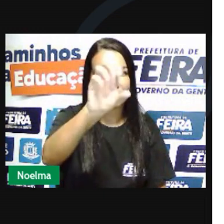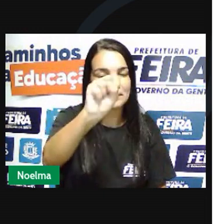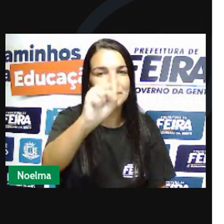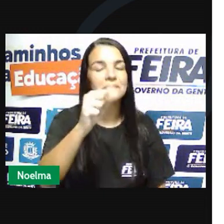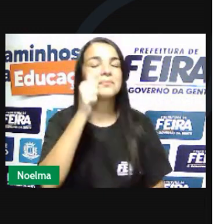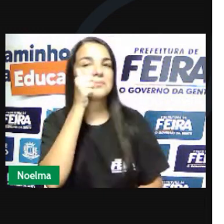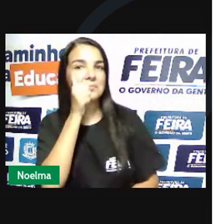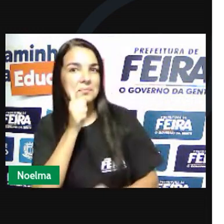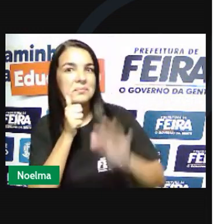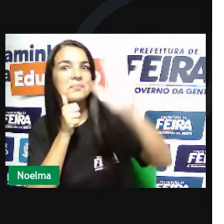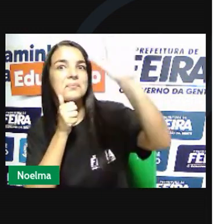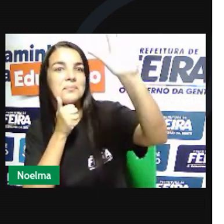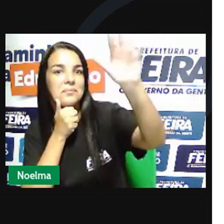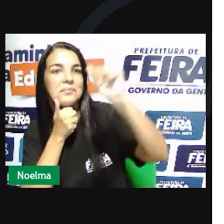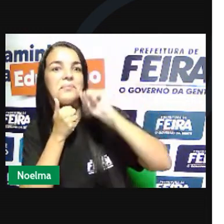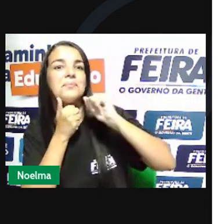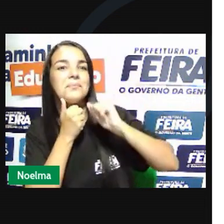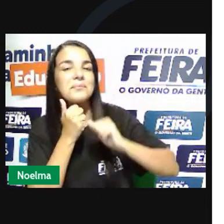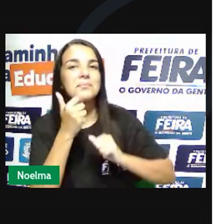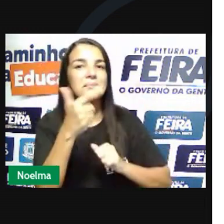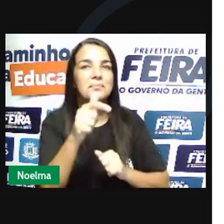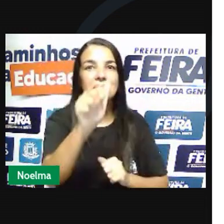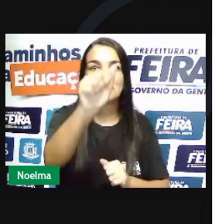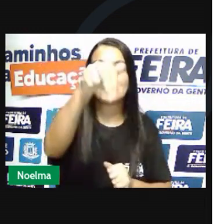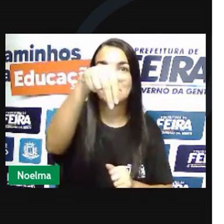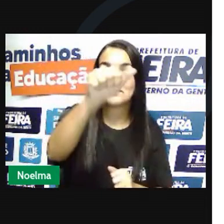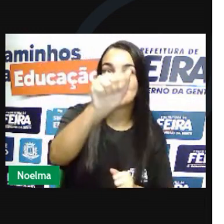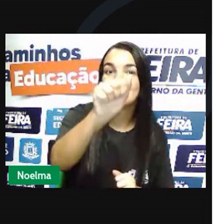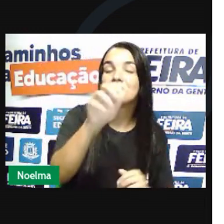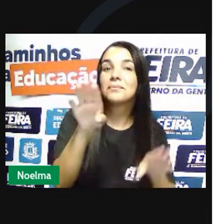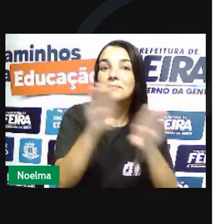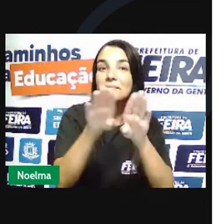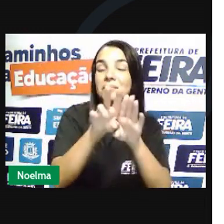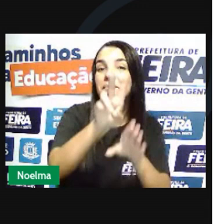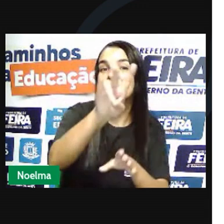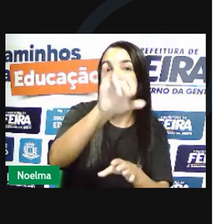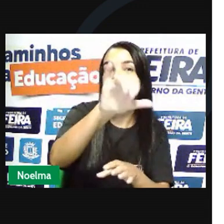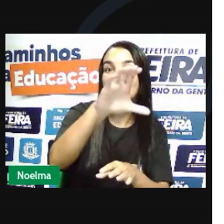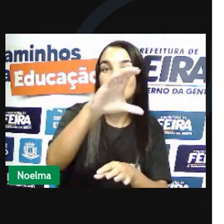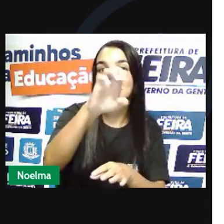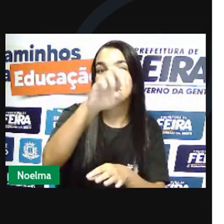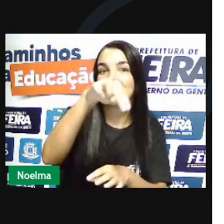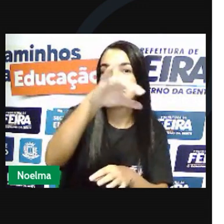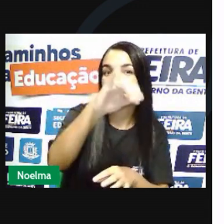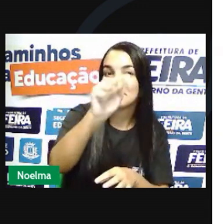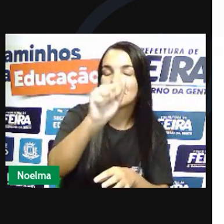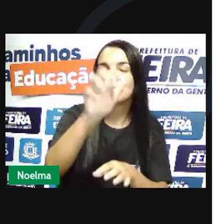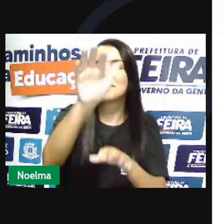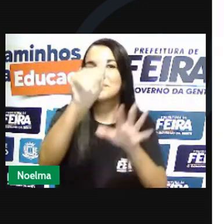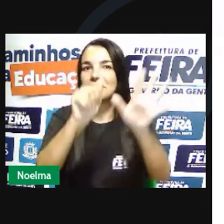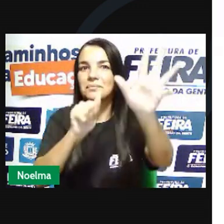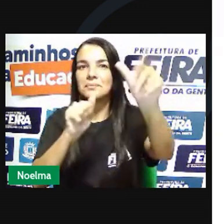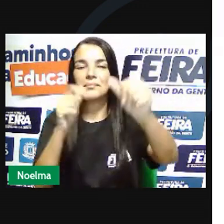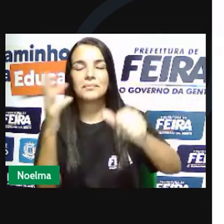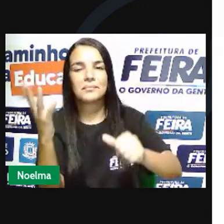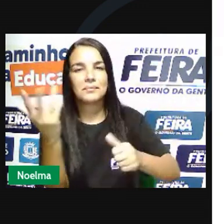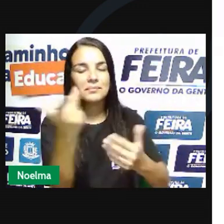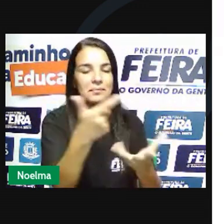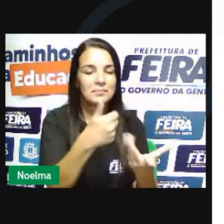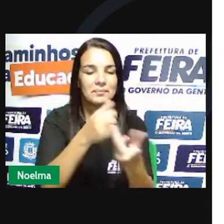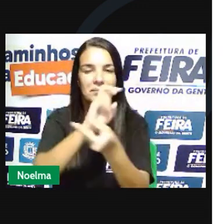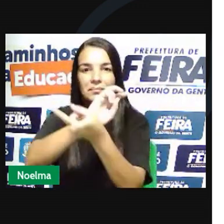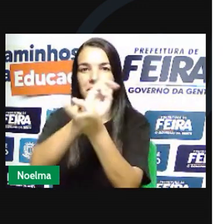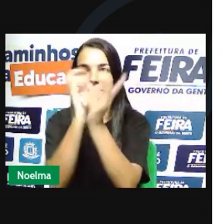Já mandei chamar Ana Romana e Vicência. Já mandei chamar Capoeira